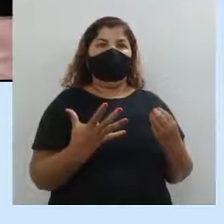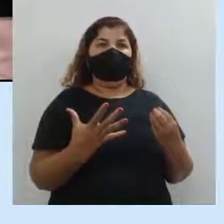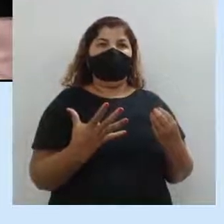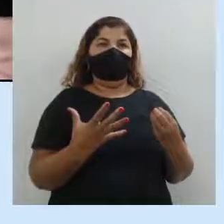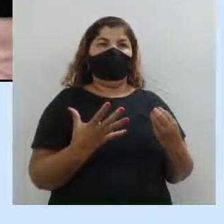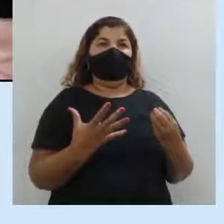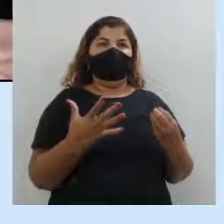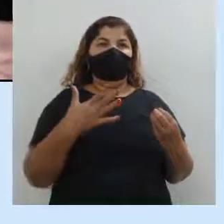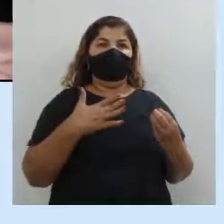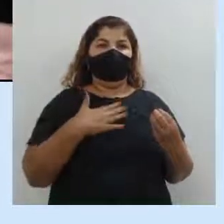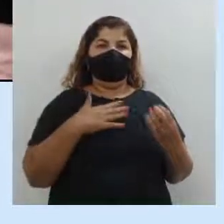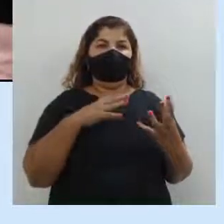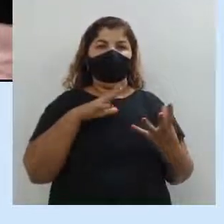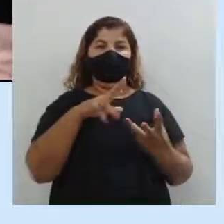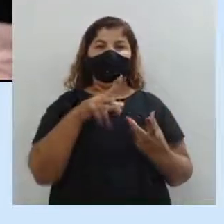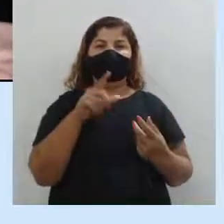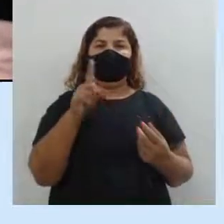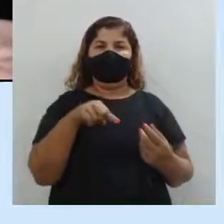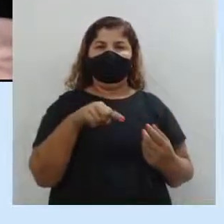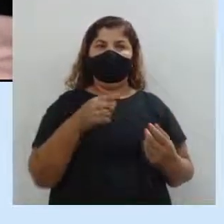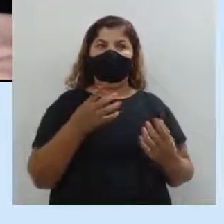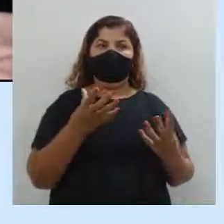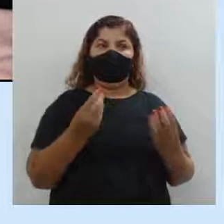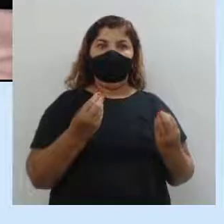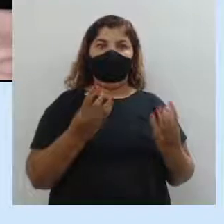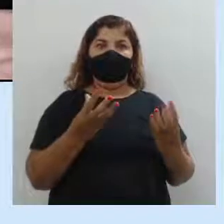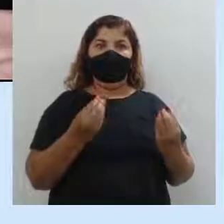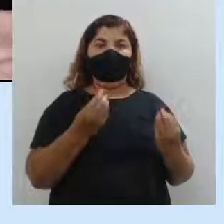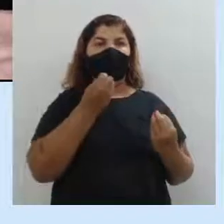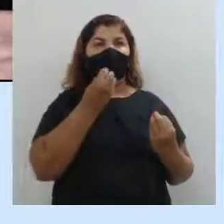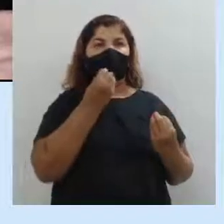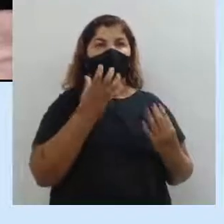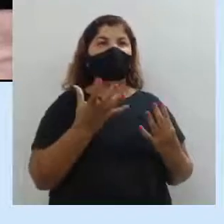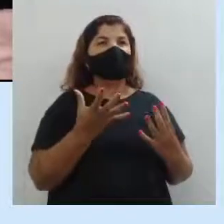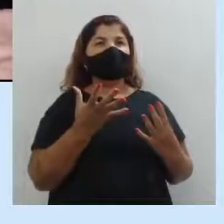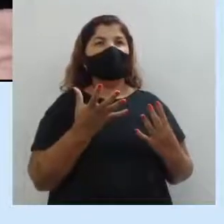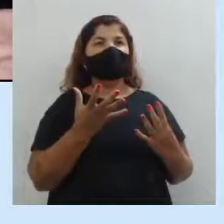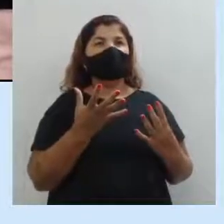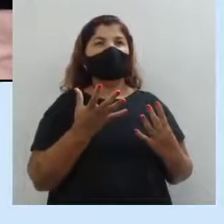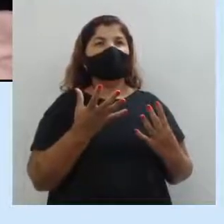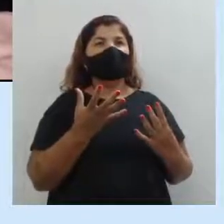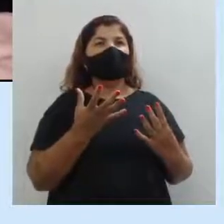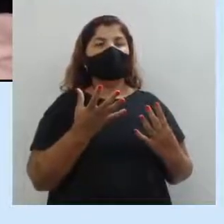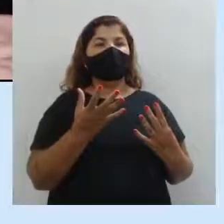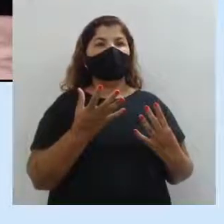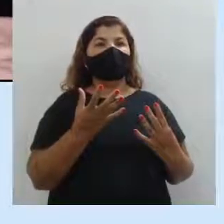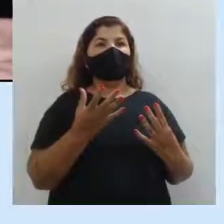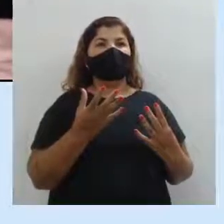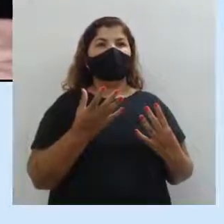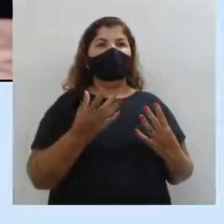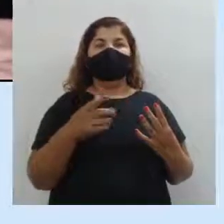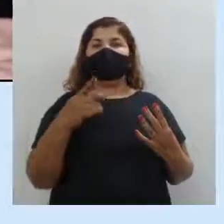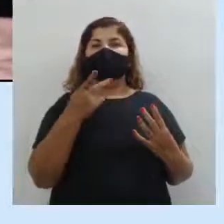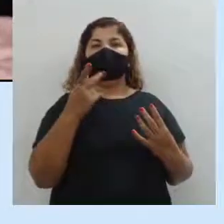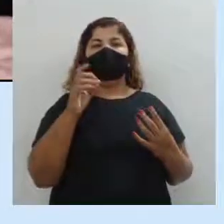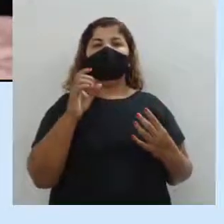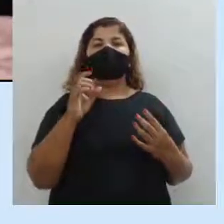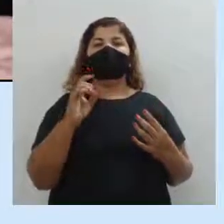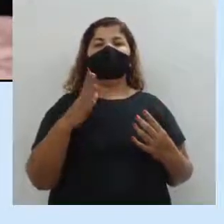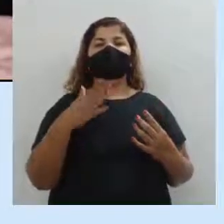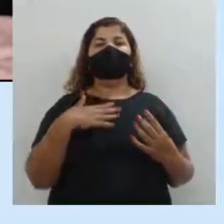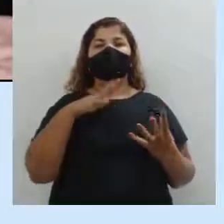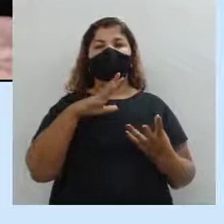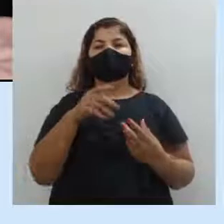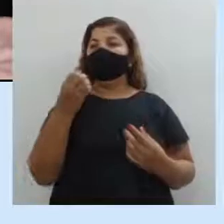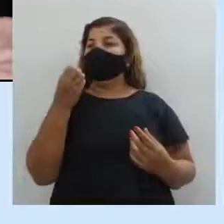Meu mundo é muito bom. Então o Garfield, ele não disse apenas que o mundo dele é bom.